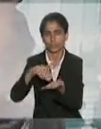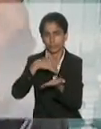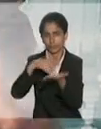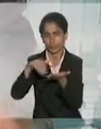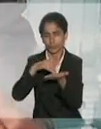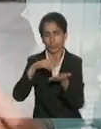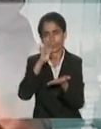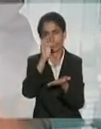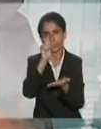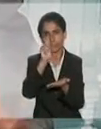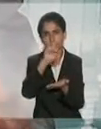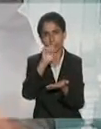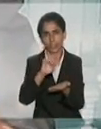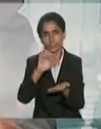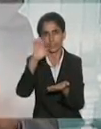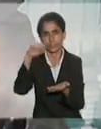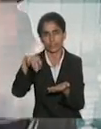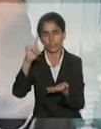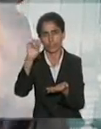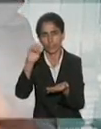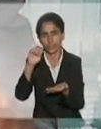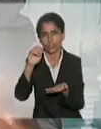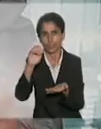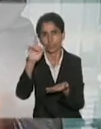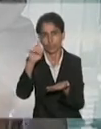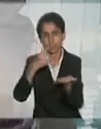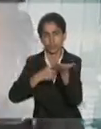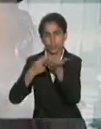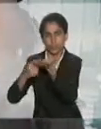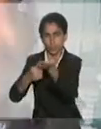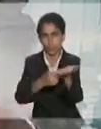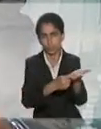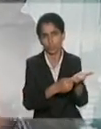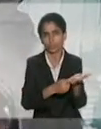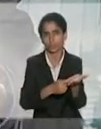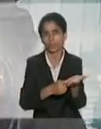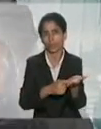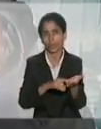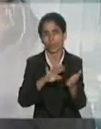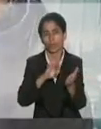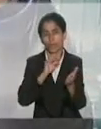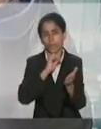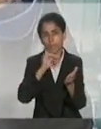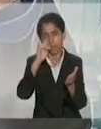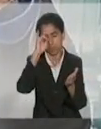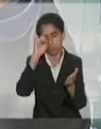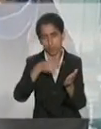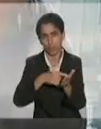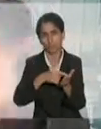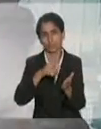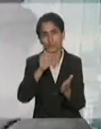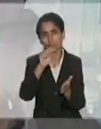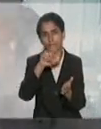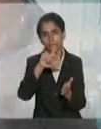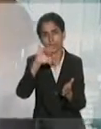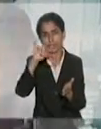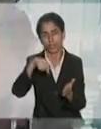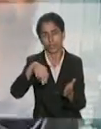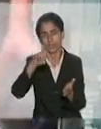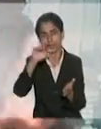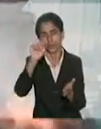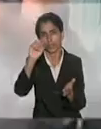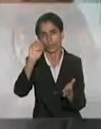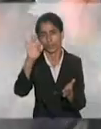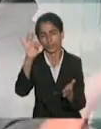é poder para definir convênios que definem alíquotas, margem de valor agregado,